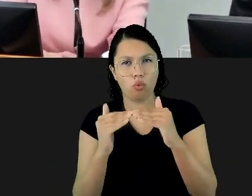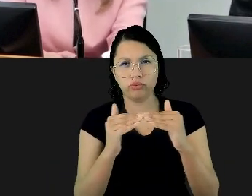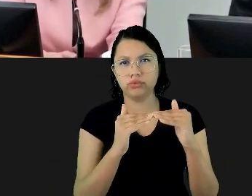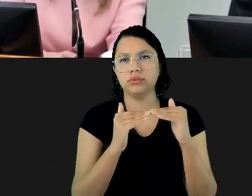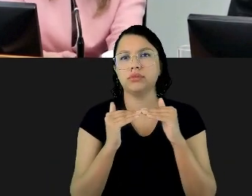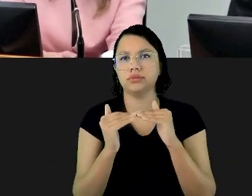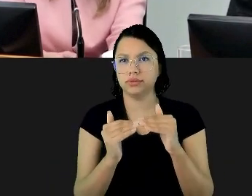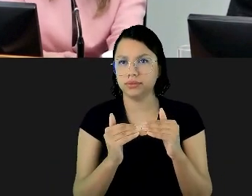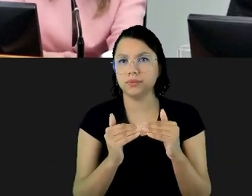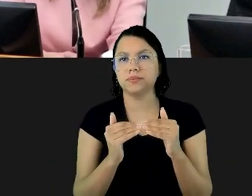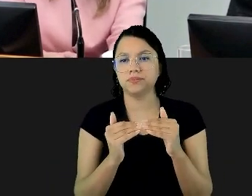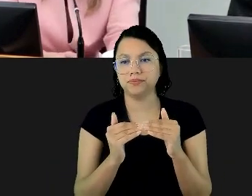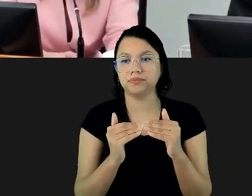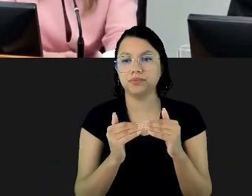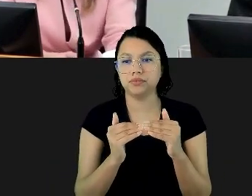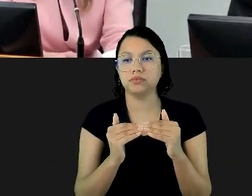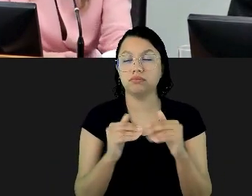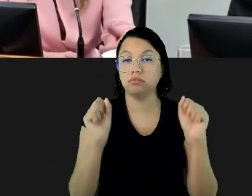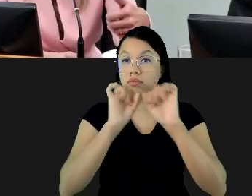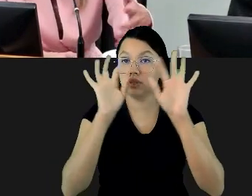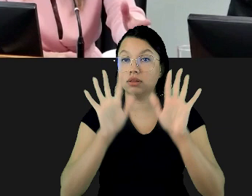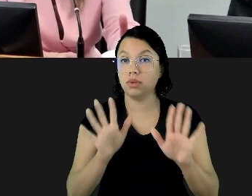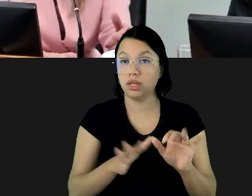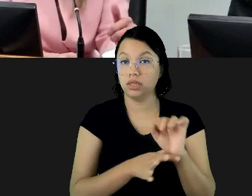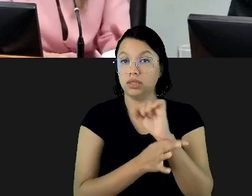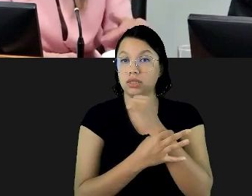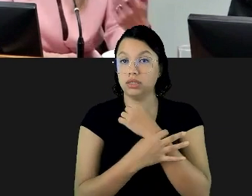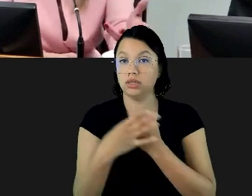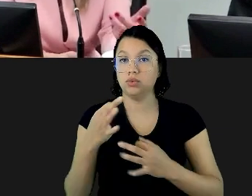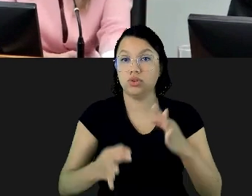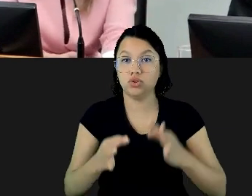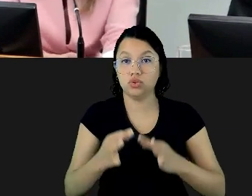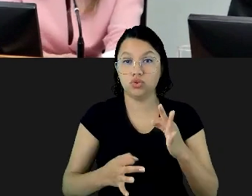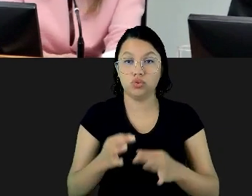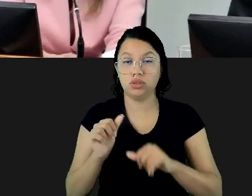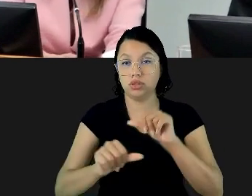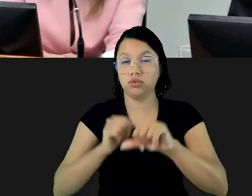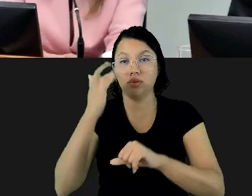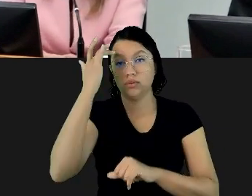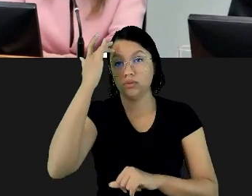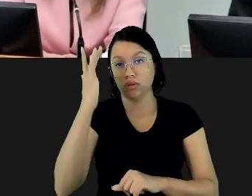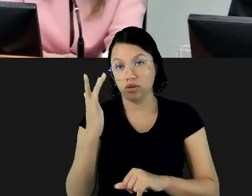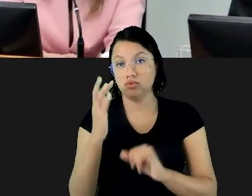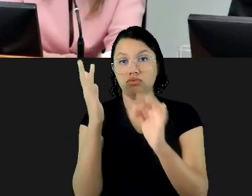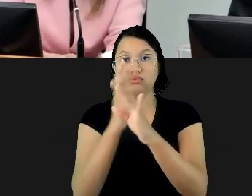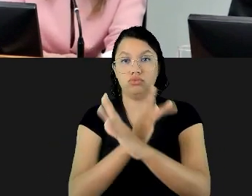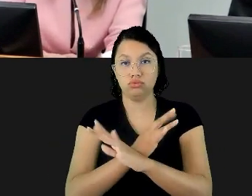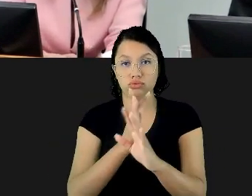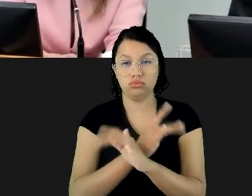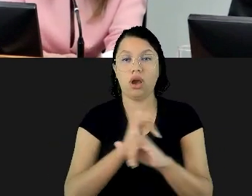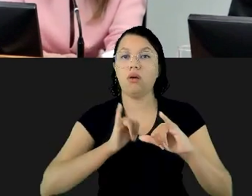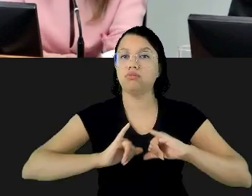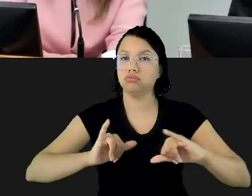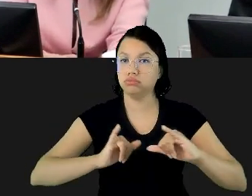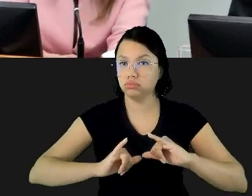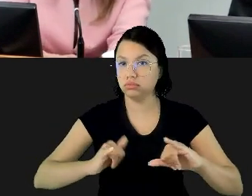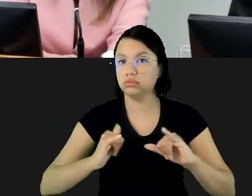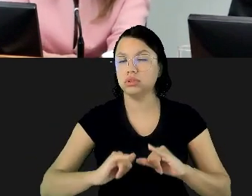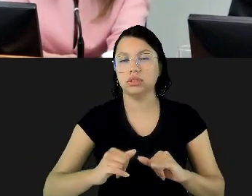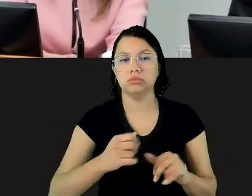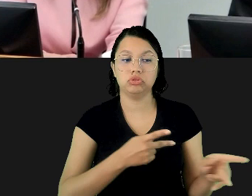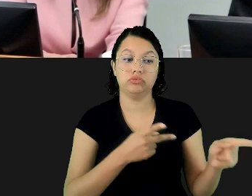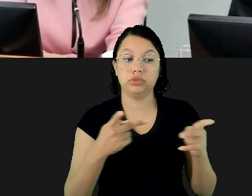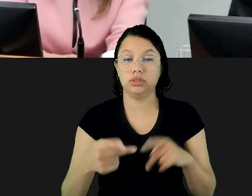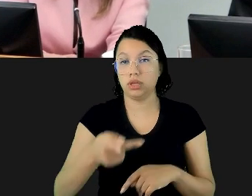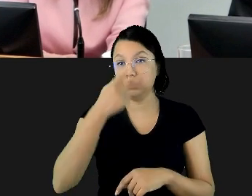com segurança jurídica, facilitando o fluxo comercial, o fluxo turístico ao longo da rota. A